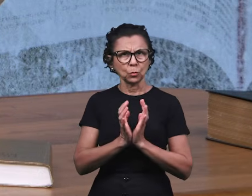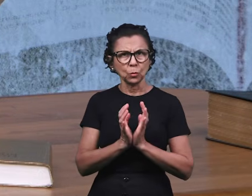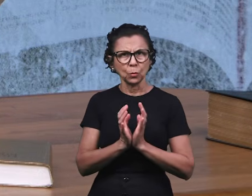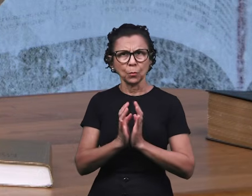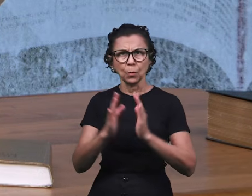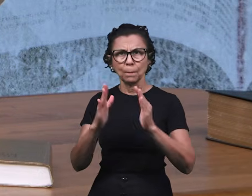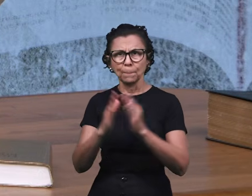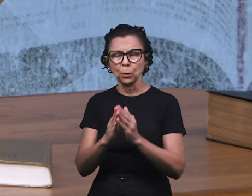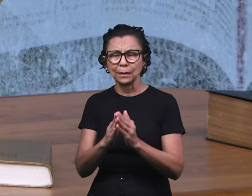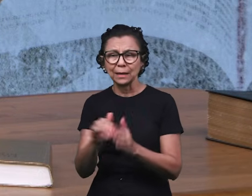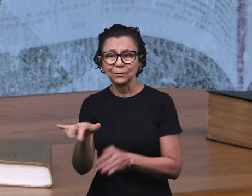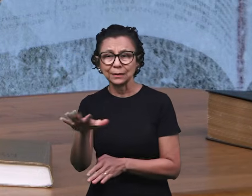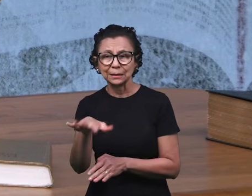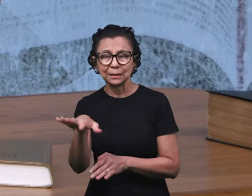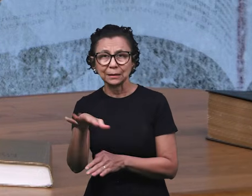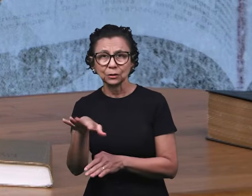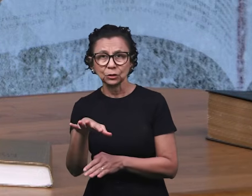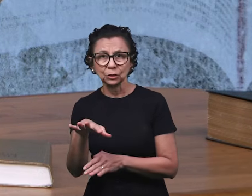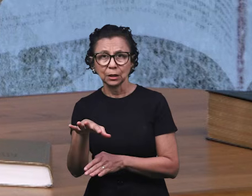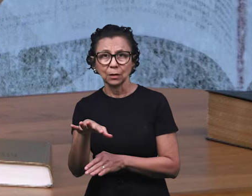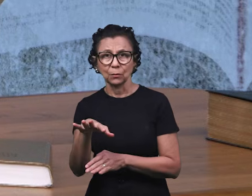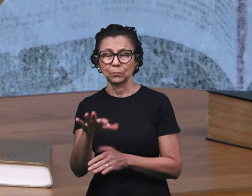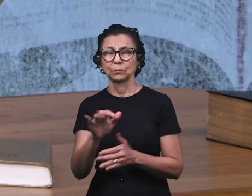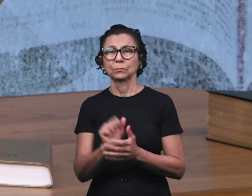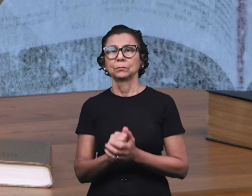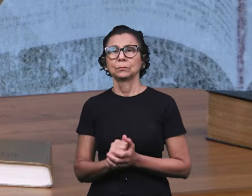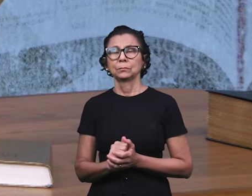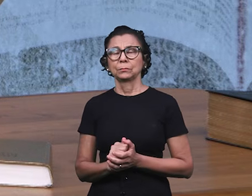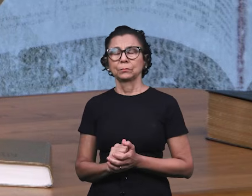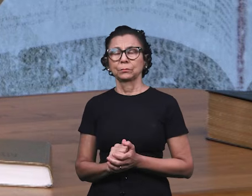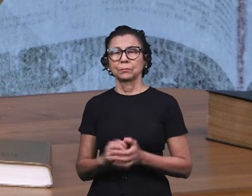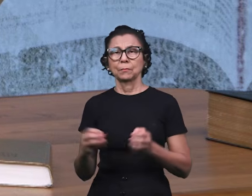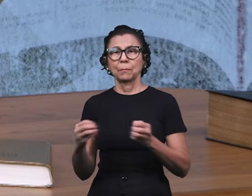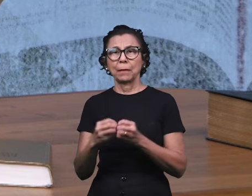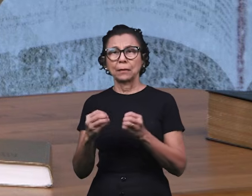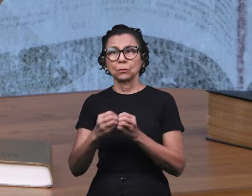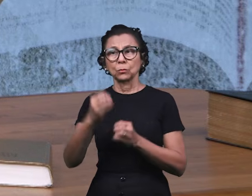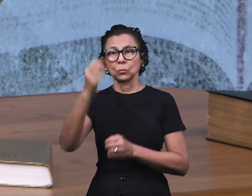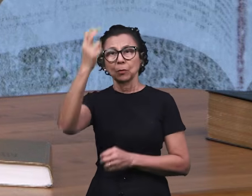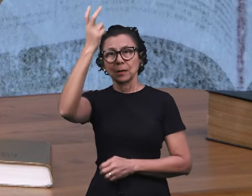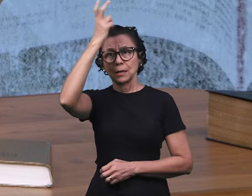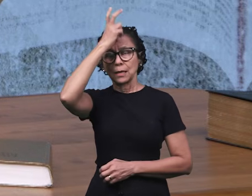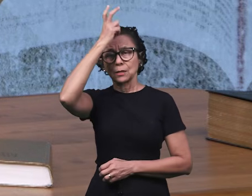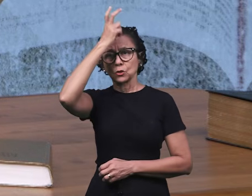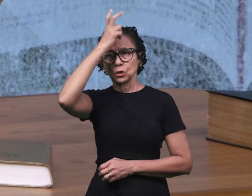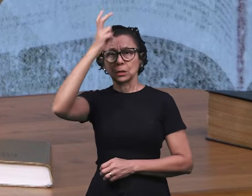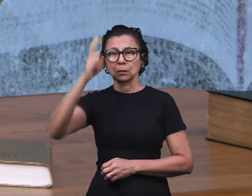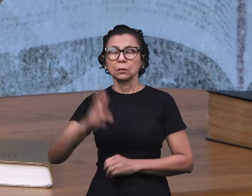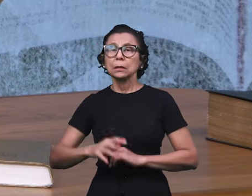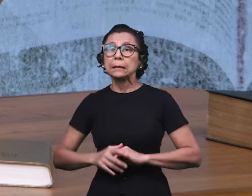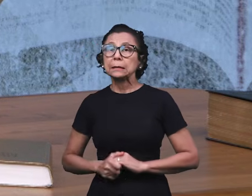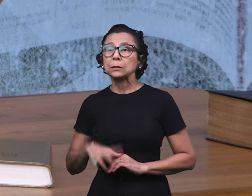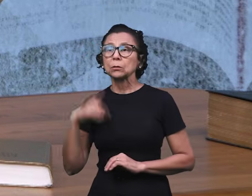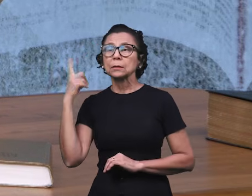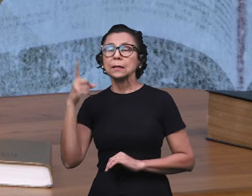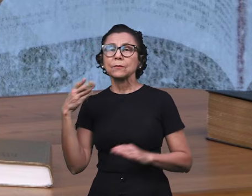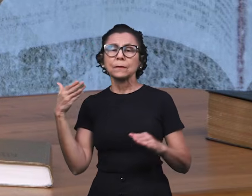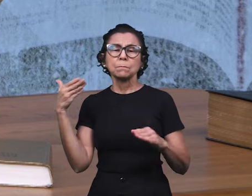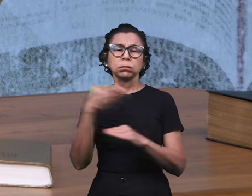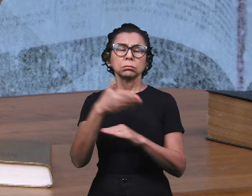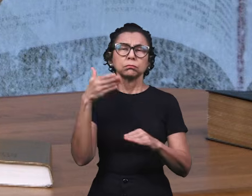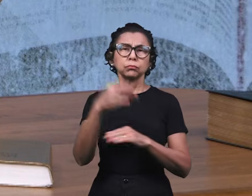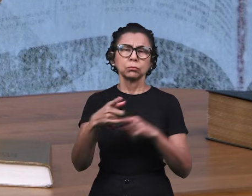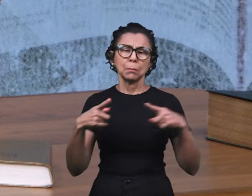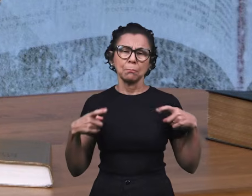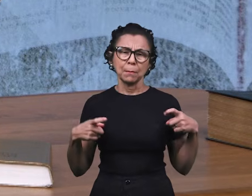vai para Sur até a terra do Egito. E Davi feria aquela terra, e não dava vida nem